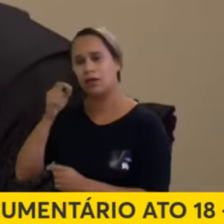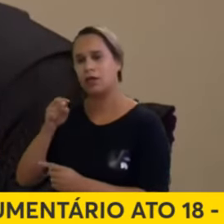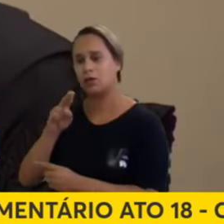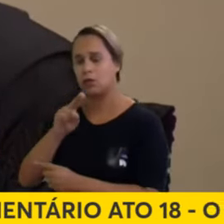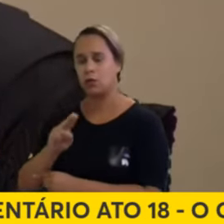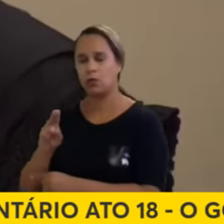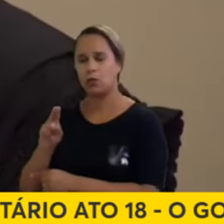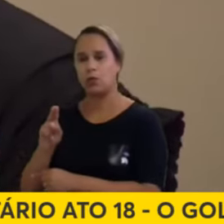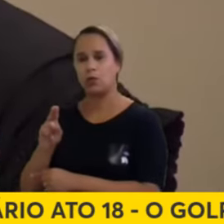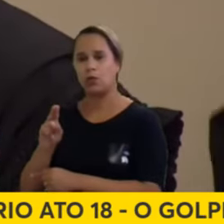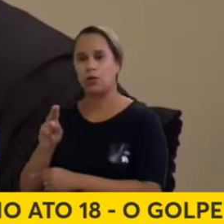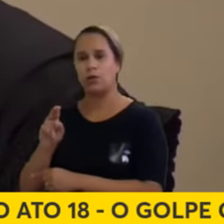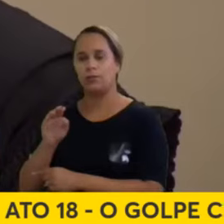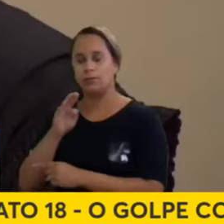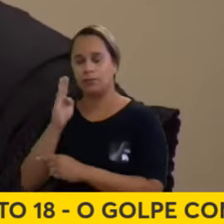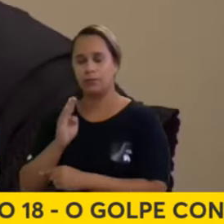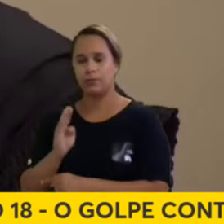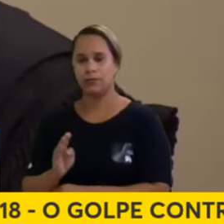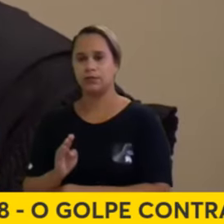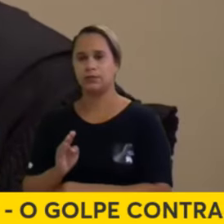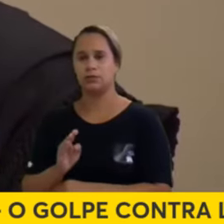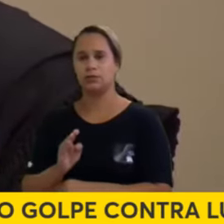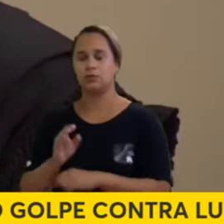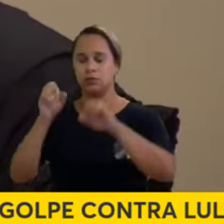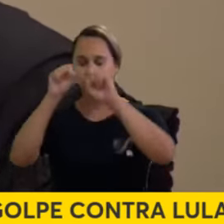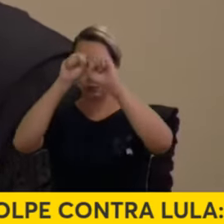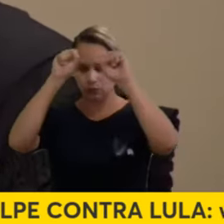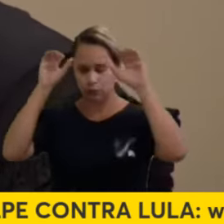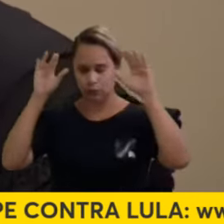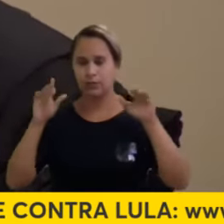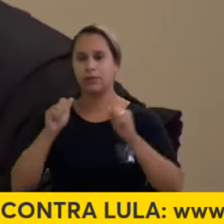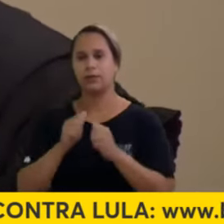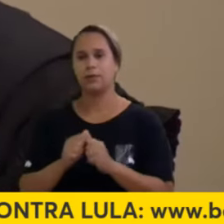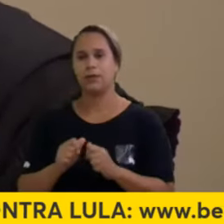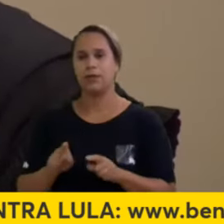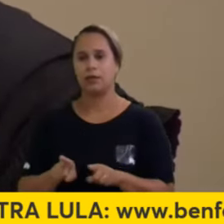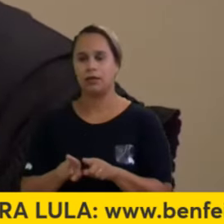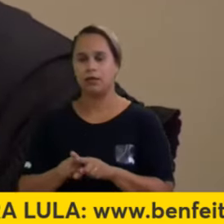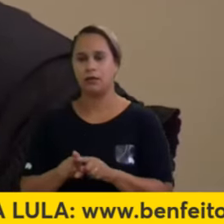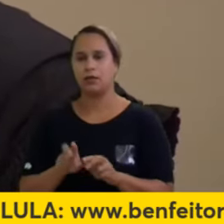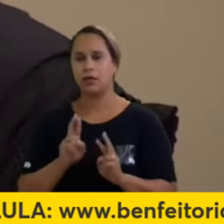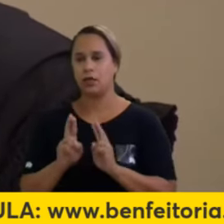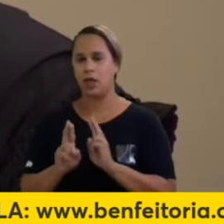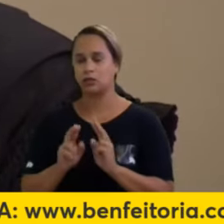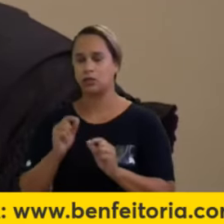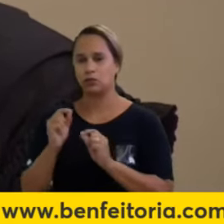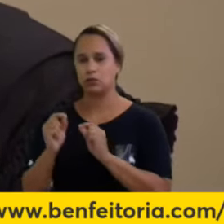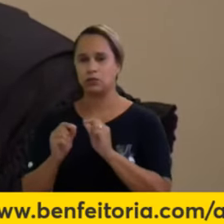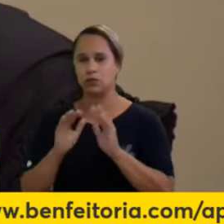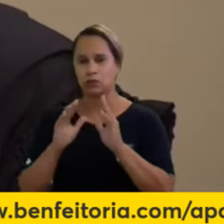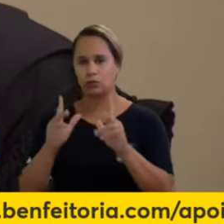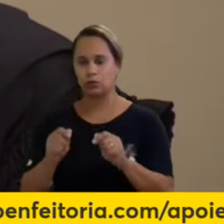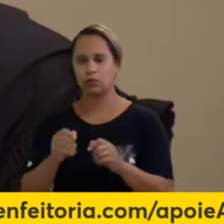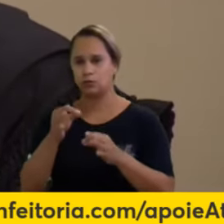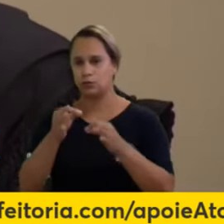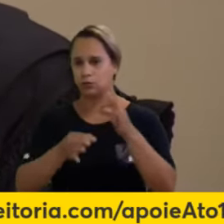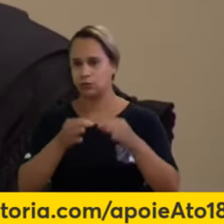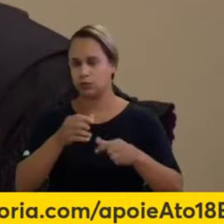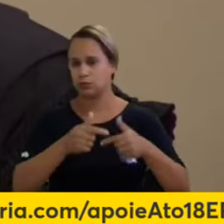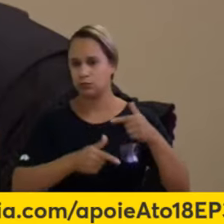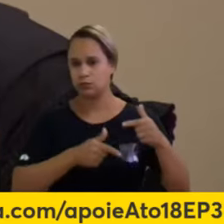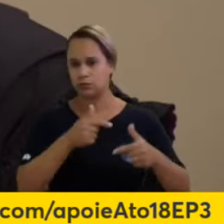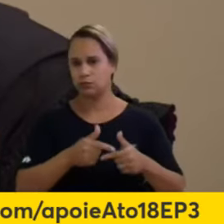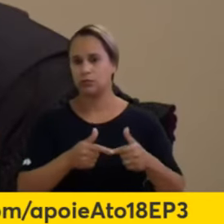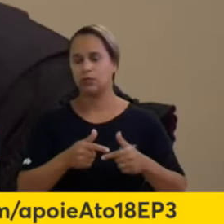Supremo Tribunal Federal e que relaciono todas tribunais eleitorais Justiça do Trabalho justiça Tribunal de Justiça de